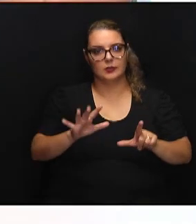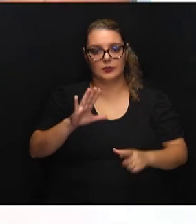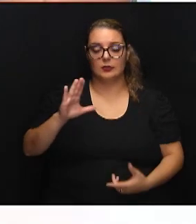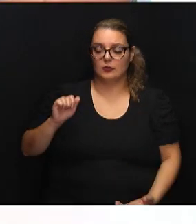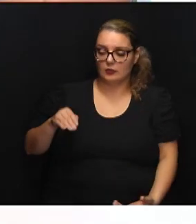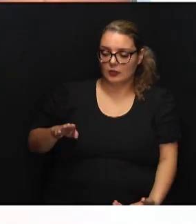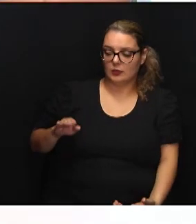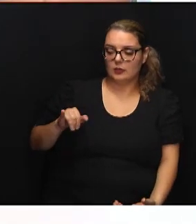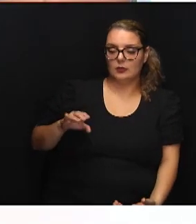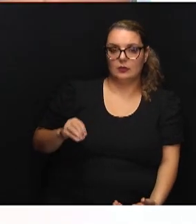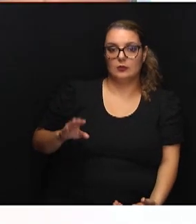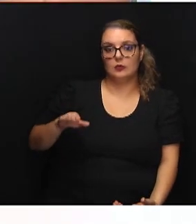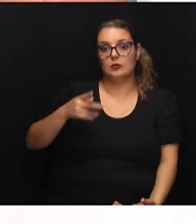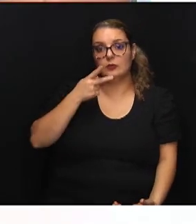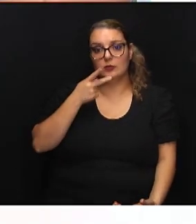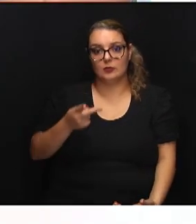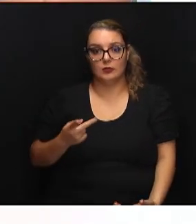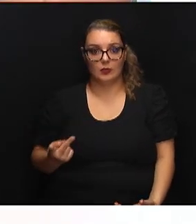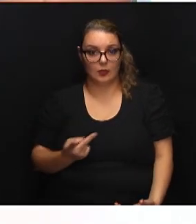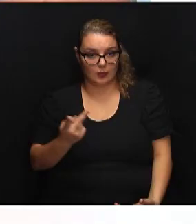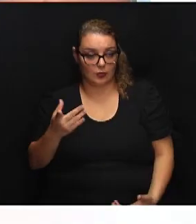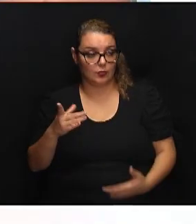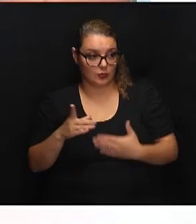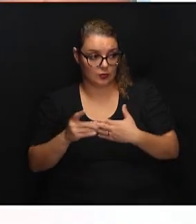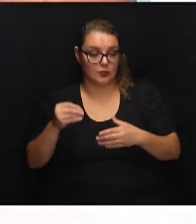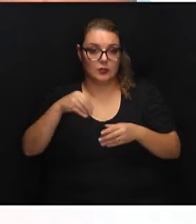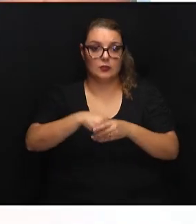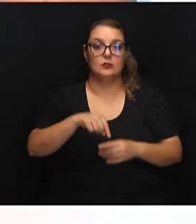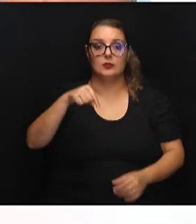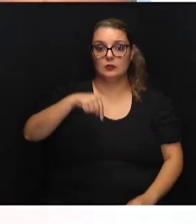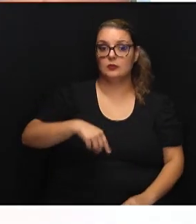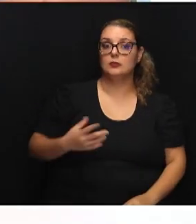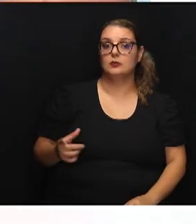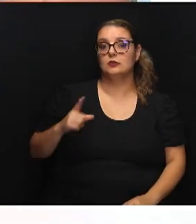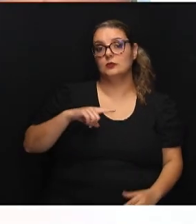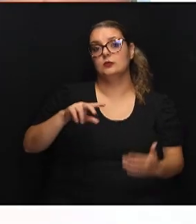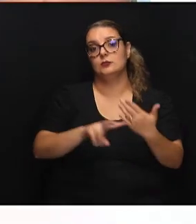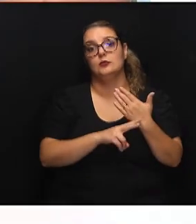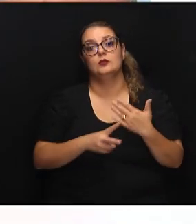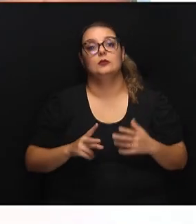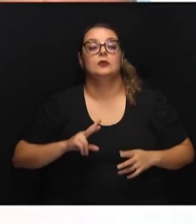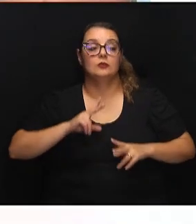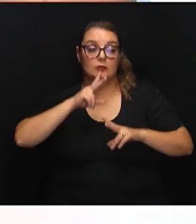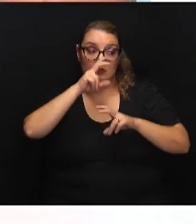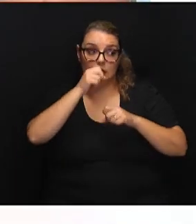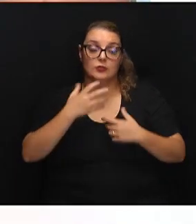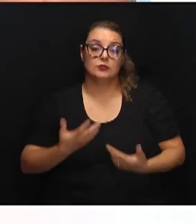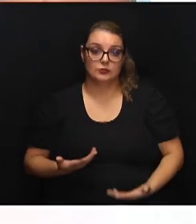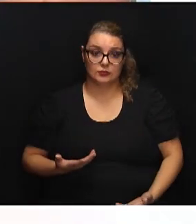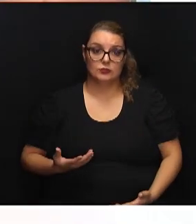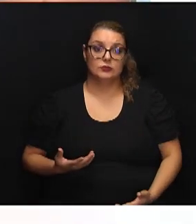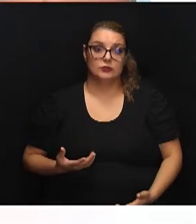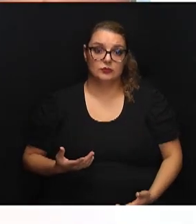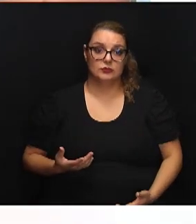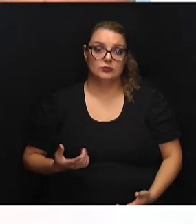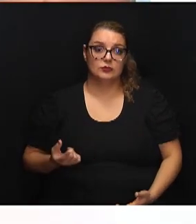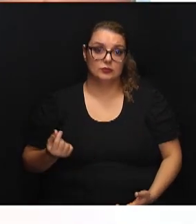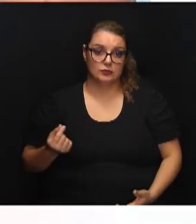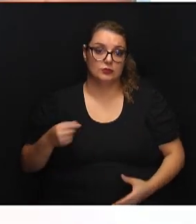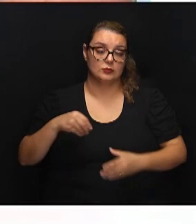quando eu falo câmbio, estou me referindo ao valor do dólar aqui dentro, tem um efeito muito forte sobre o preço